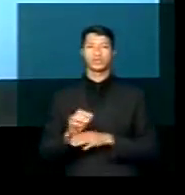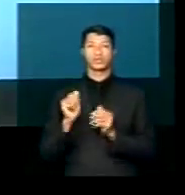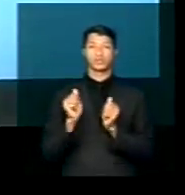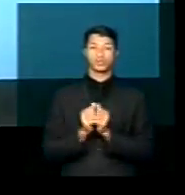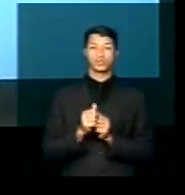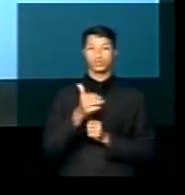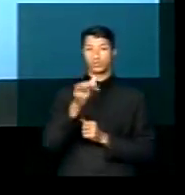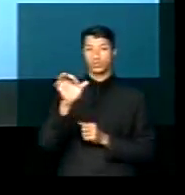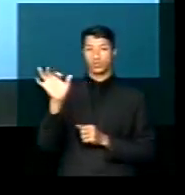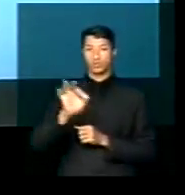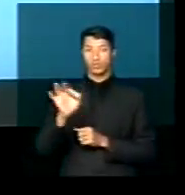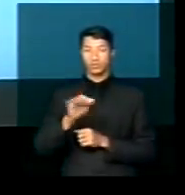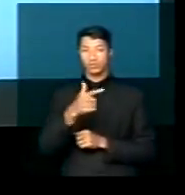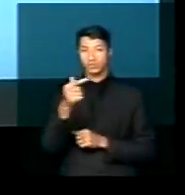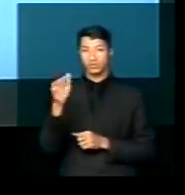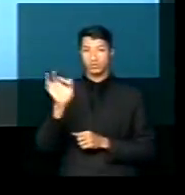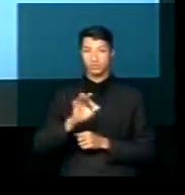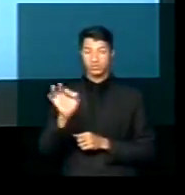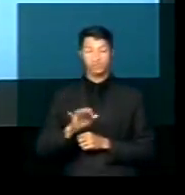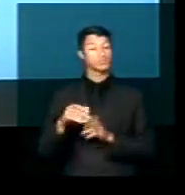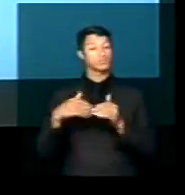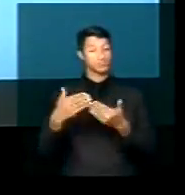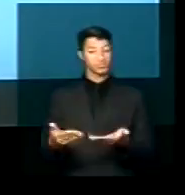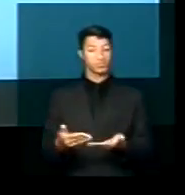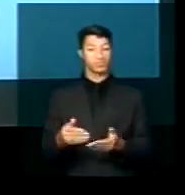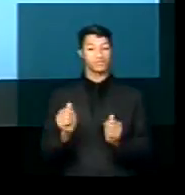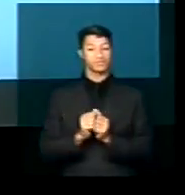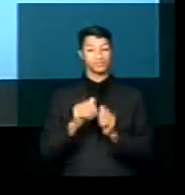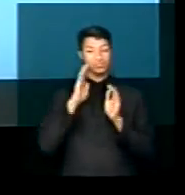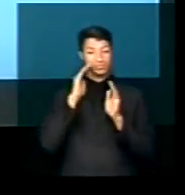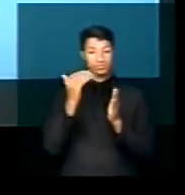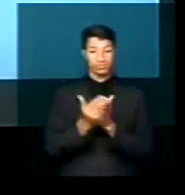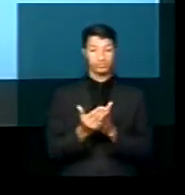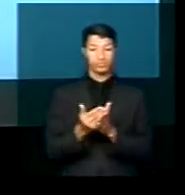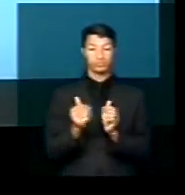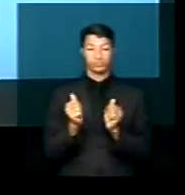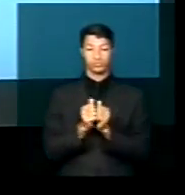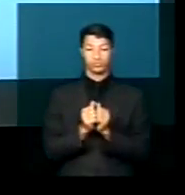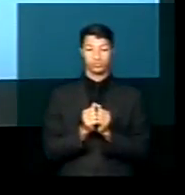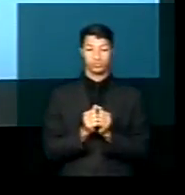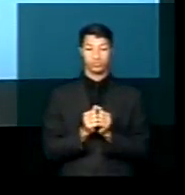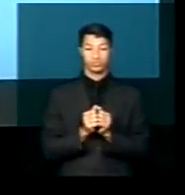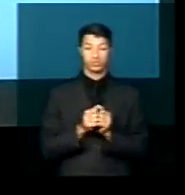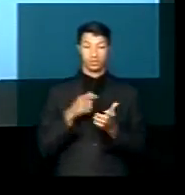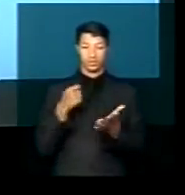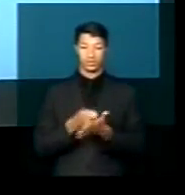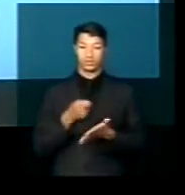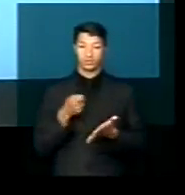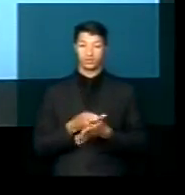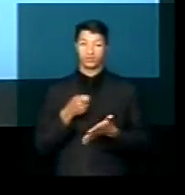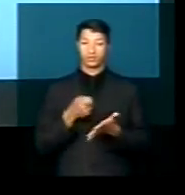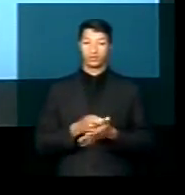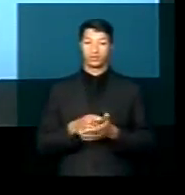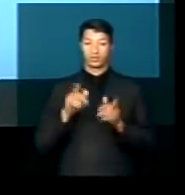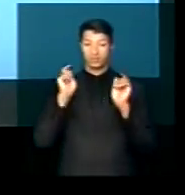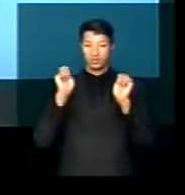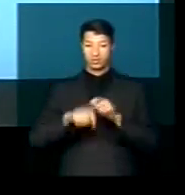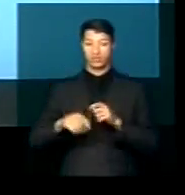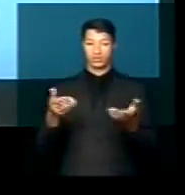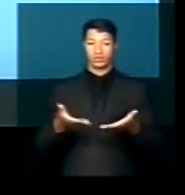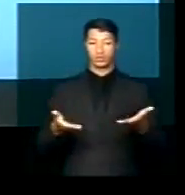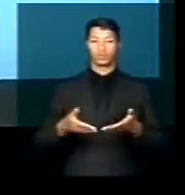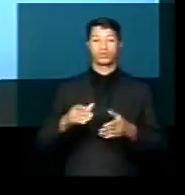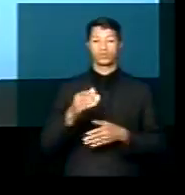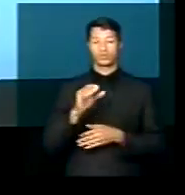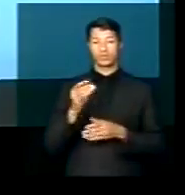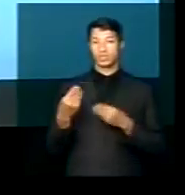apenas 19% e 27% respectivamente, cumprir com as obrigações, com as competências que hoje lhes